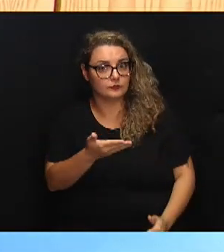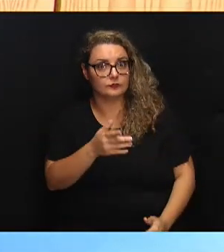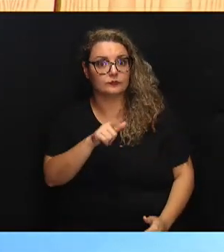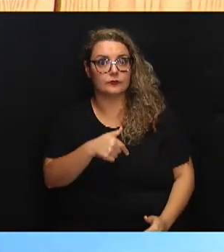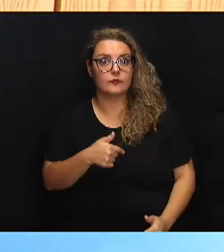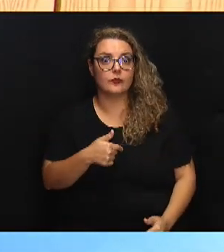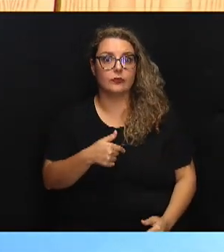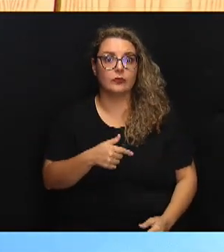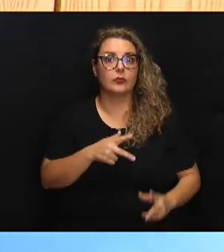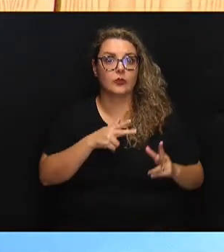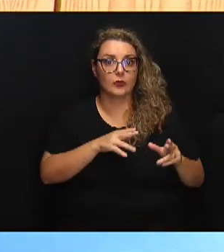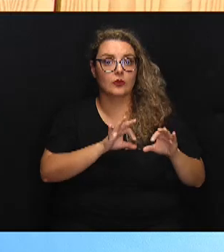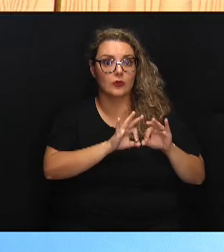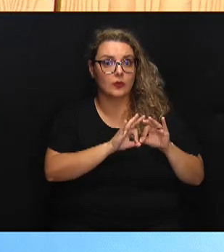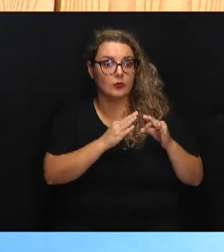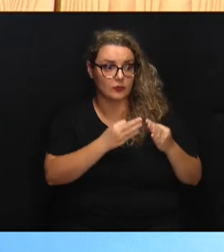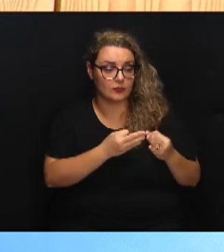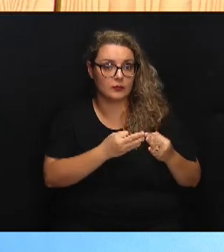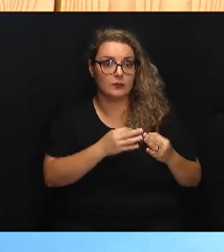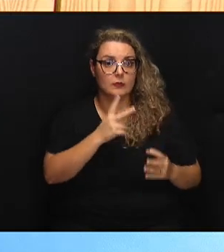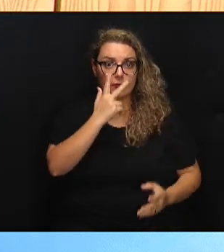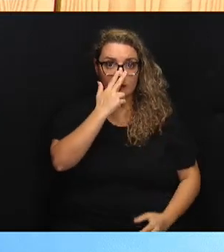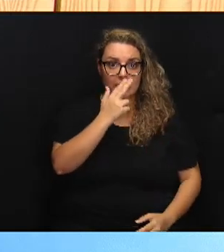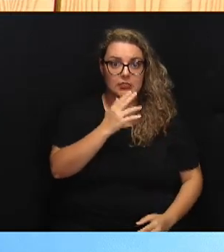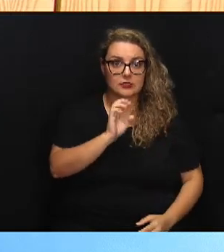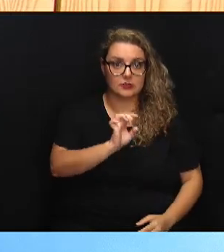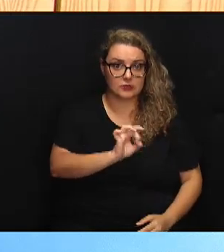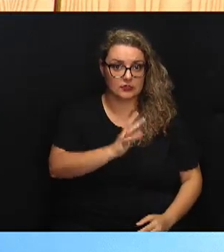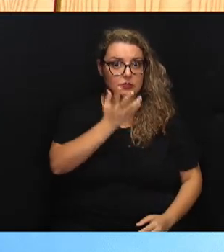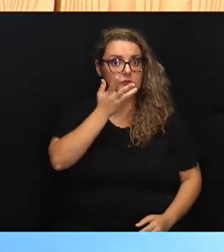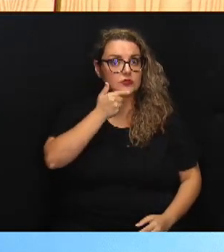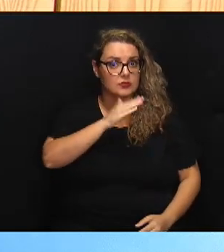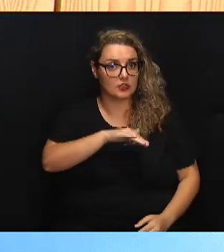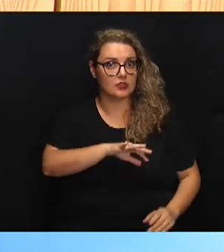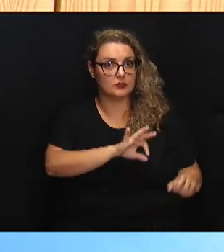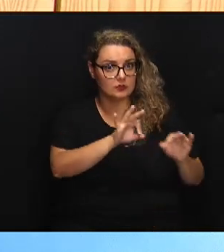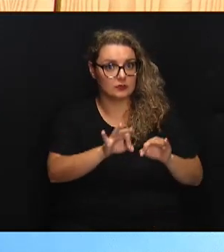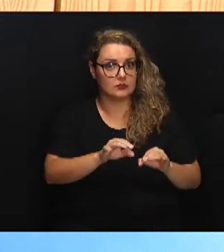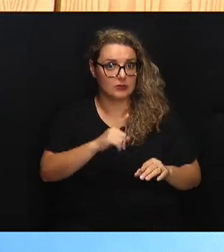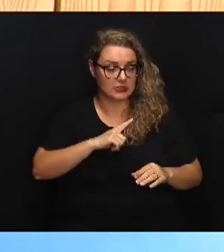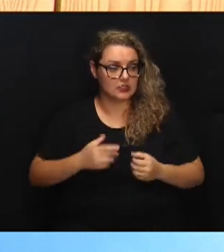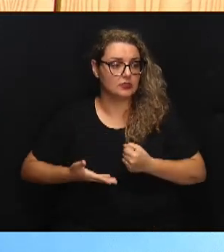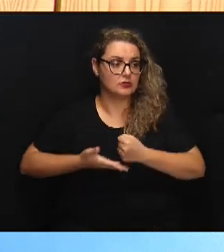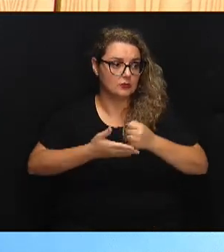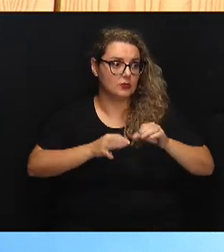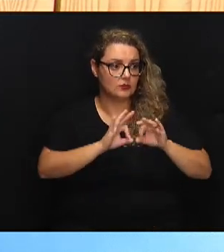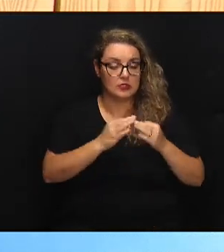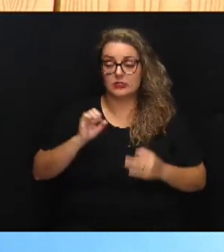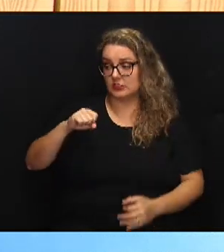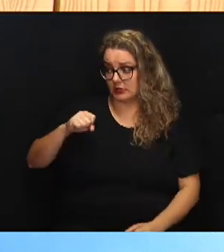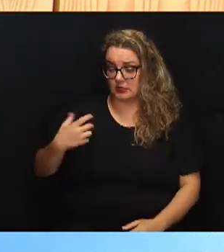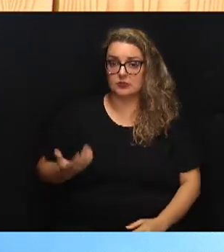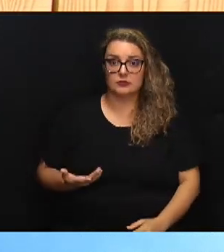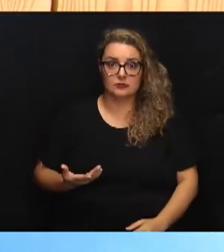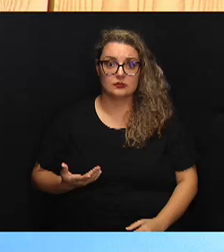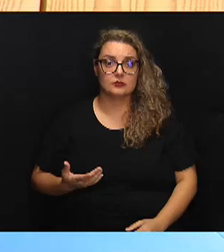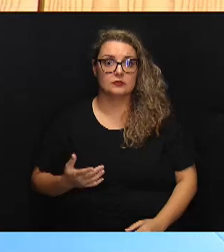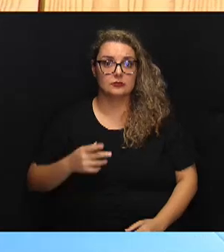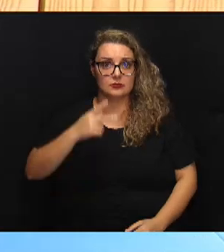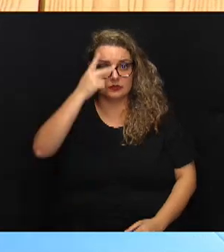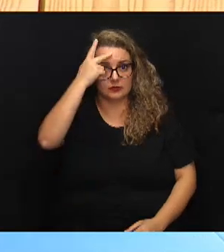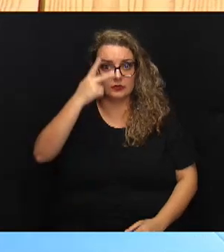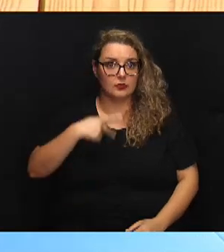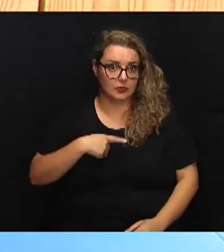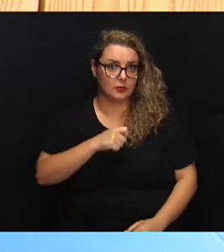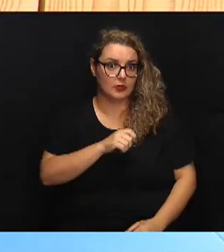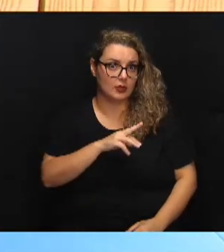a família. Parece que só a criança está sendo assistida, mas tem todo um suporte para a família a partir dos aparelhos